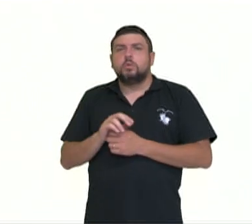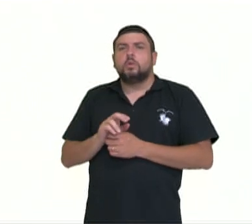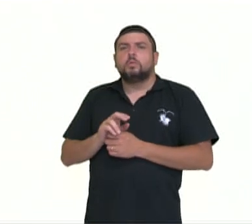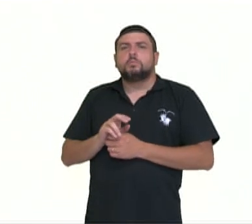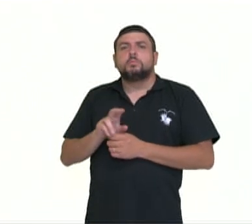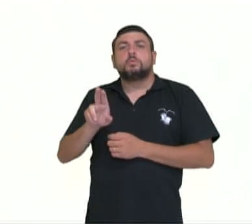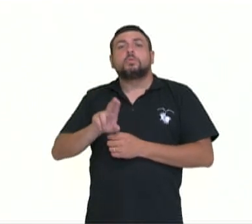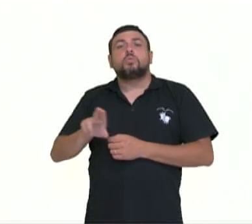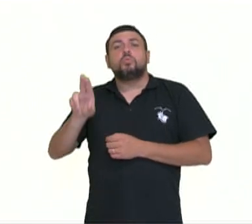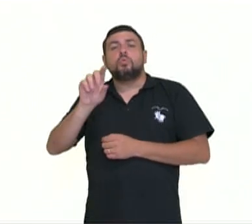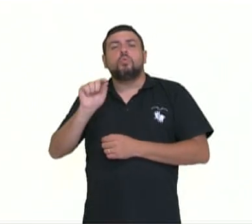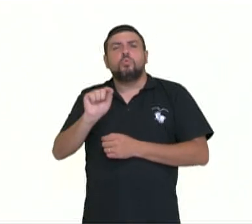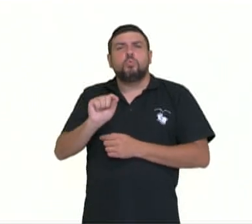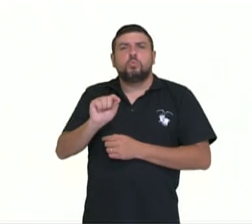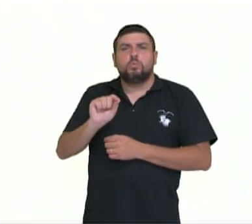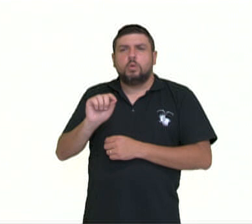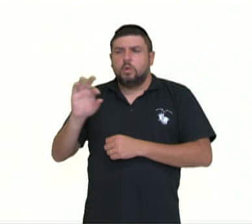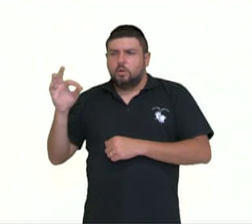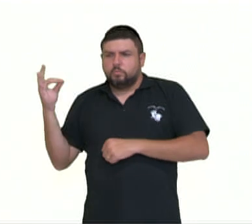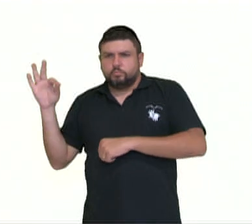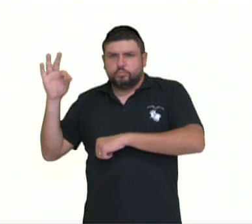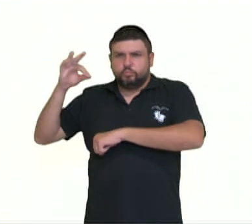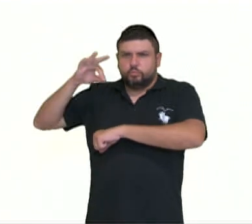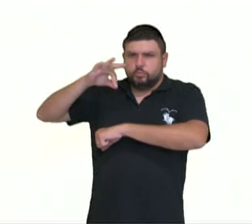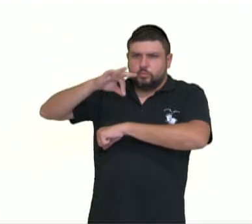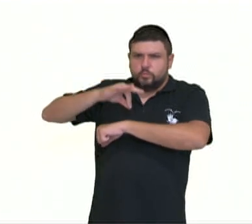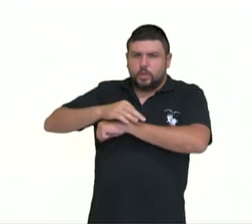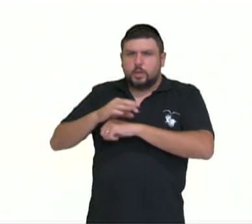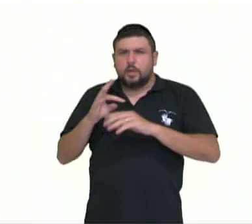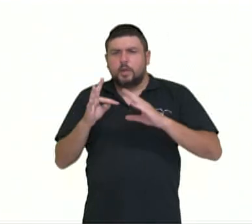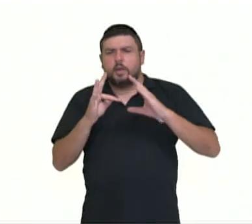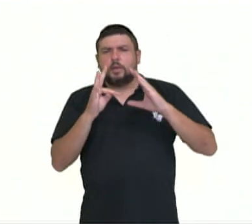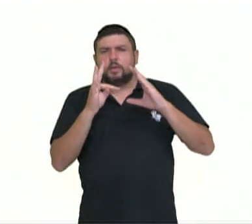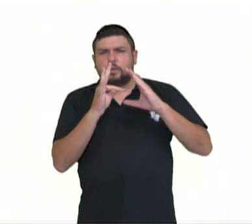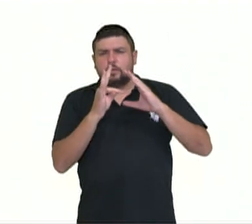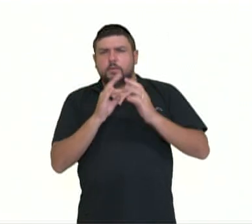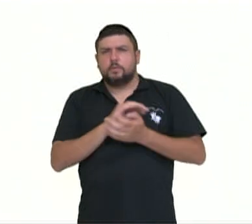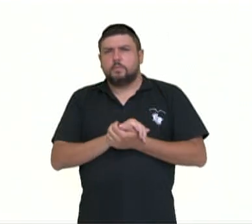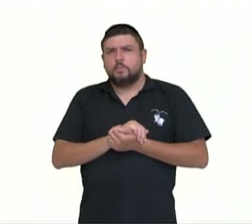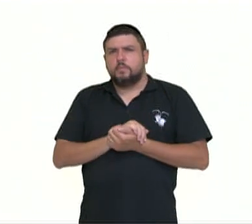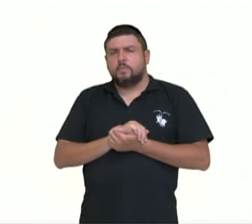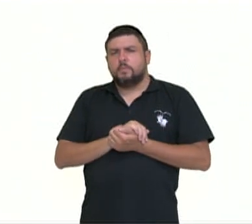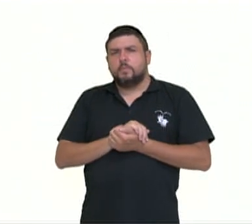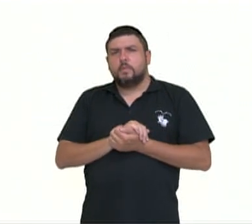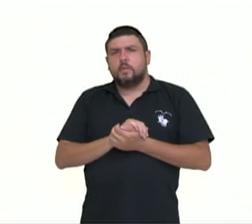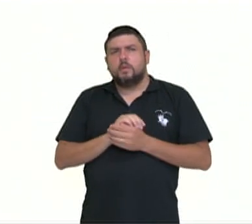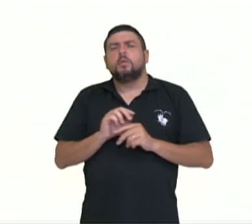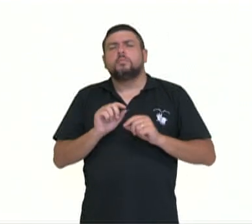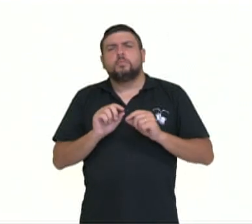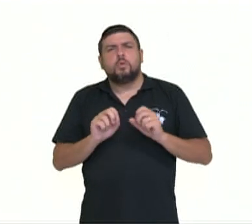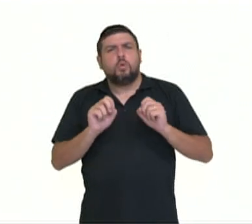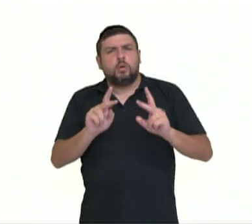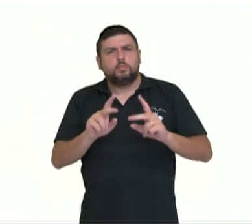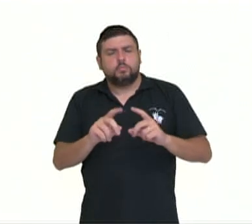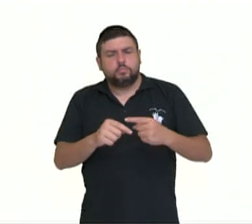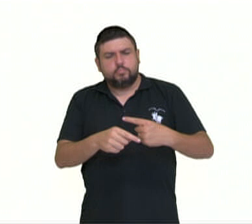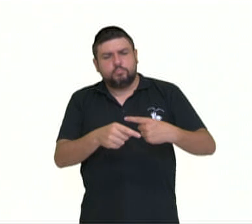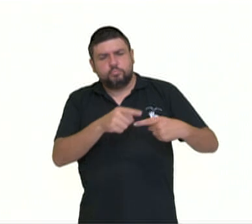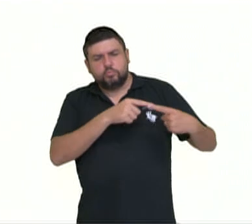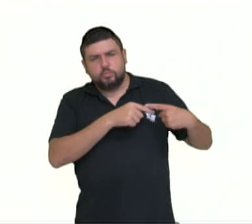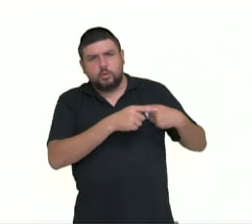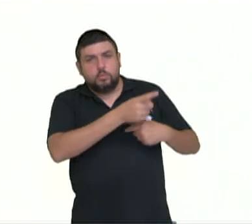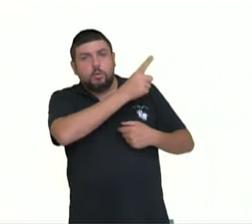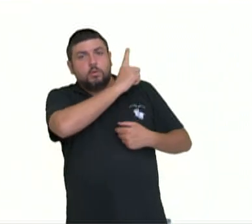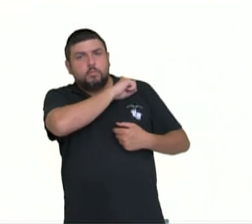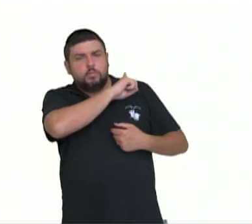mosquito transgênico. Eu vou resgatar os conceitos que nós trabalhamos na primeira série do ensino médio,